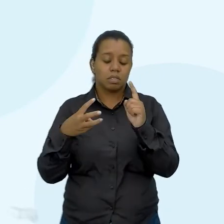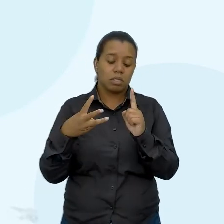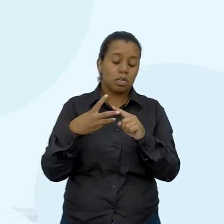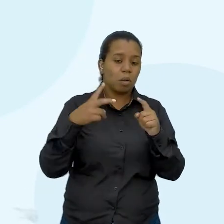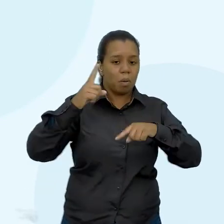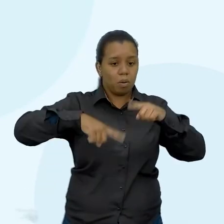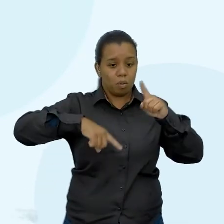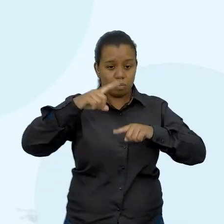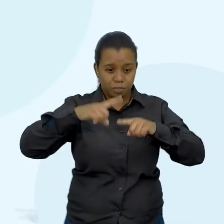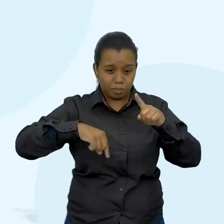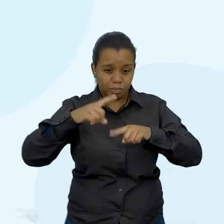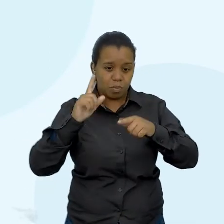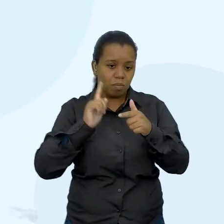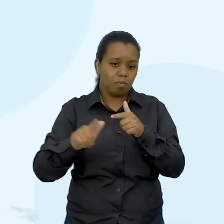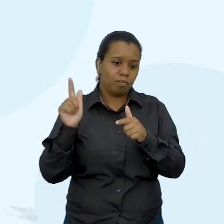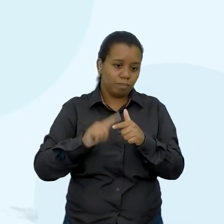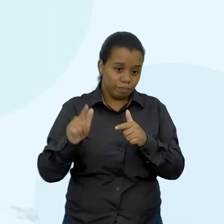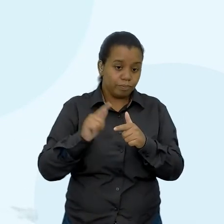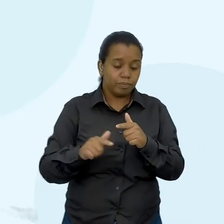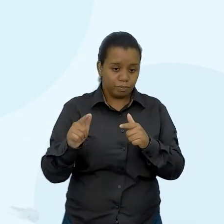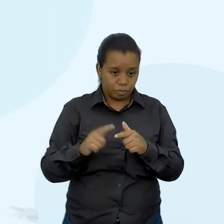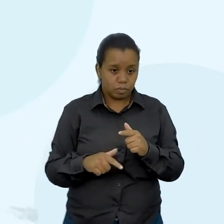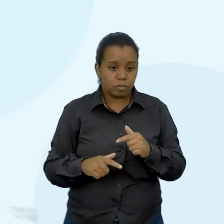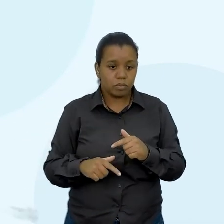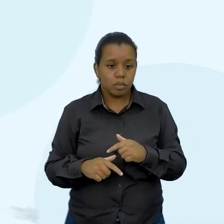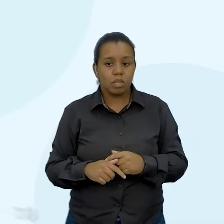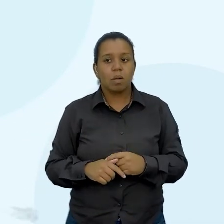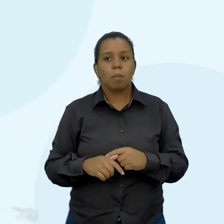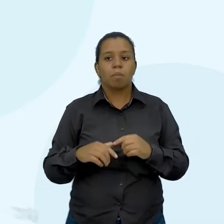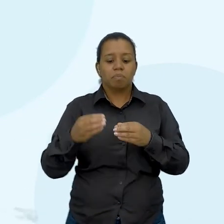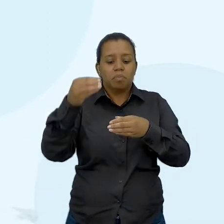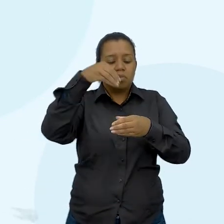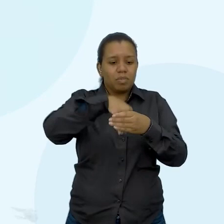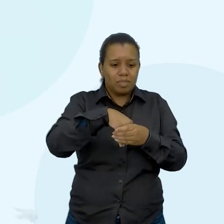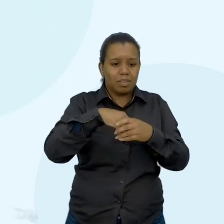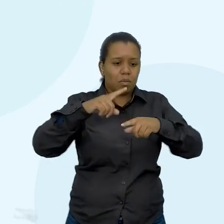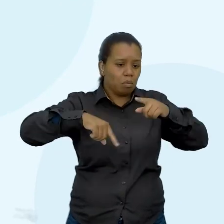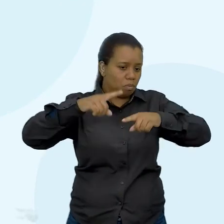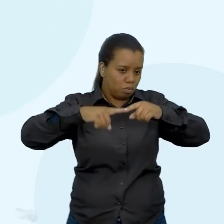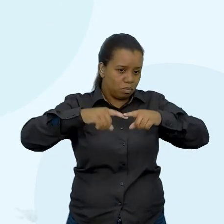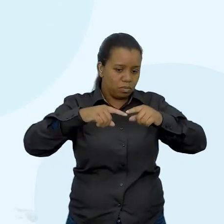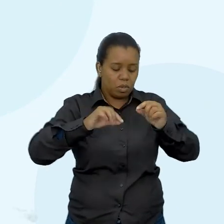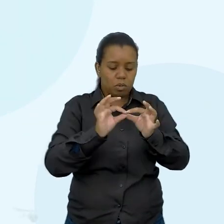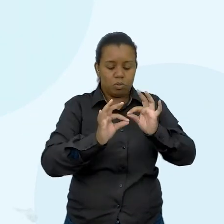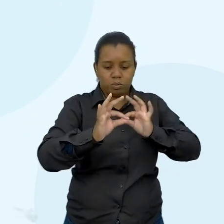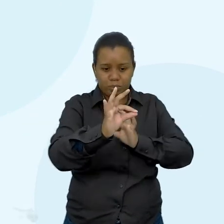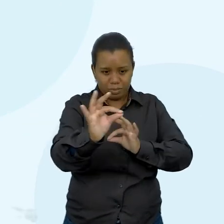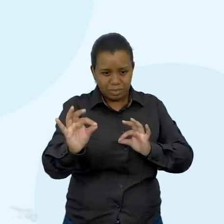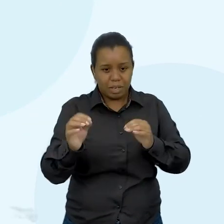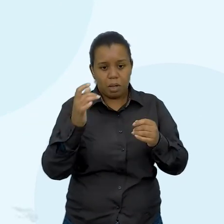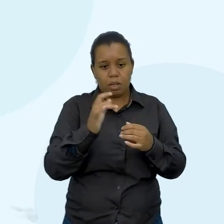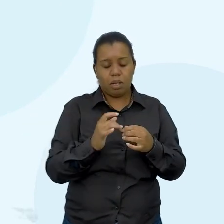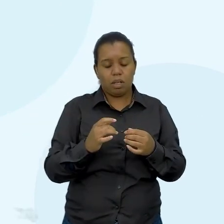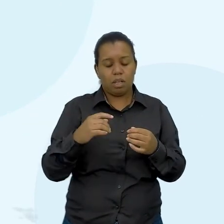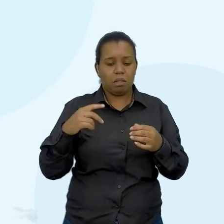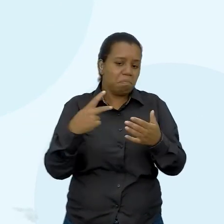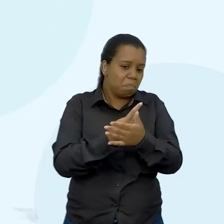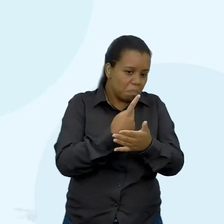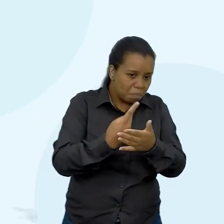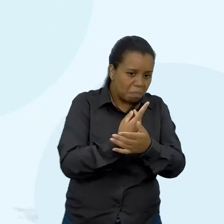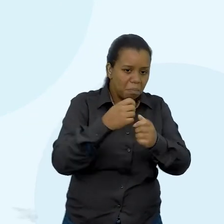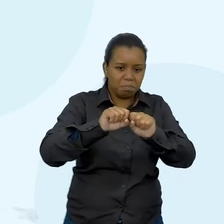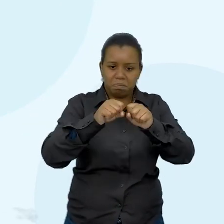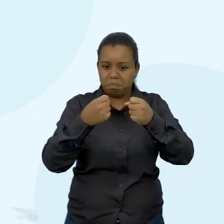problema. Então, quais são esses problemas? Ou o cabo interno ou algum componente está com falha e libera corrente para